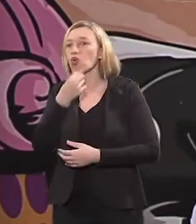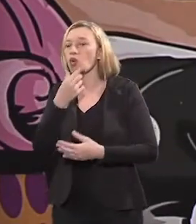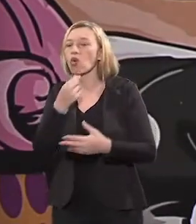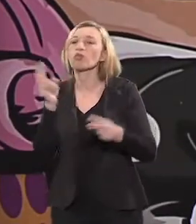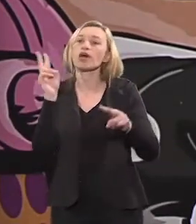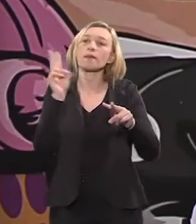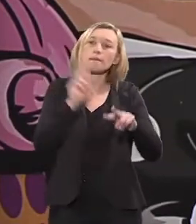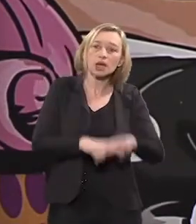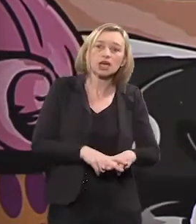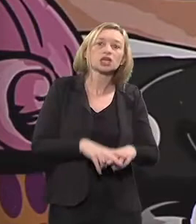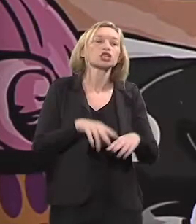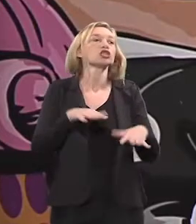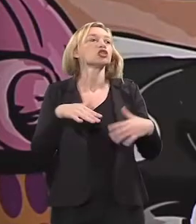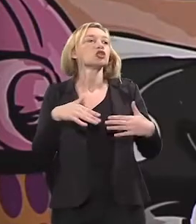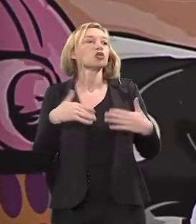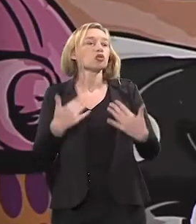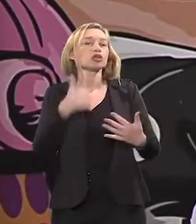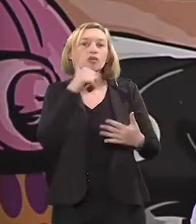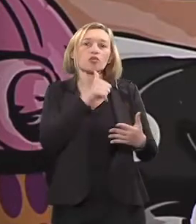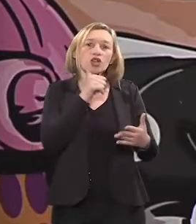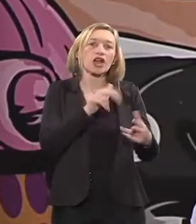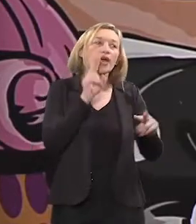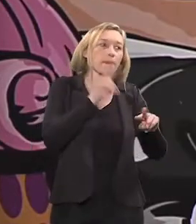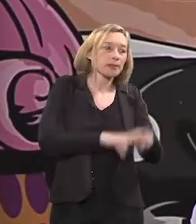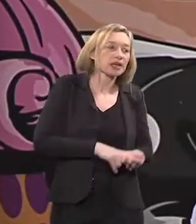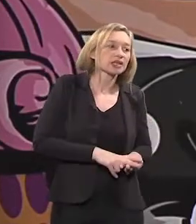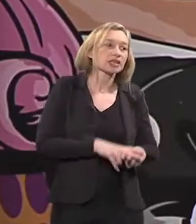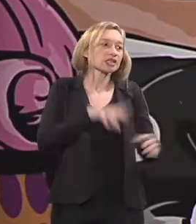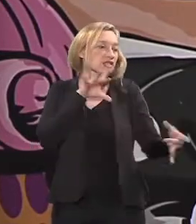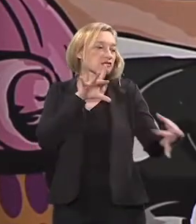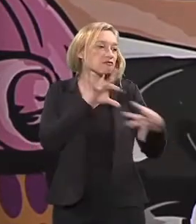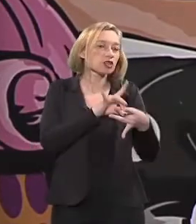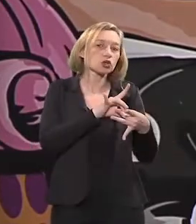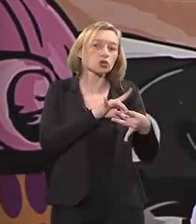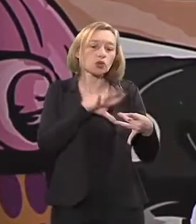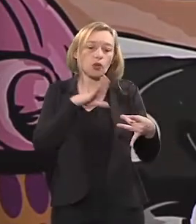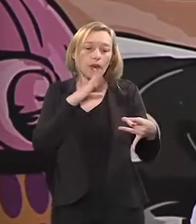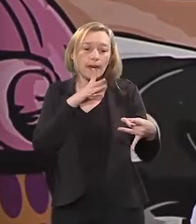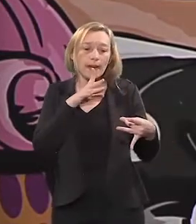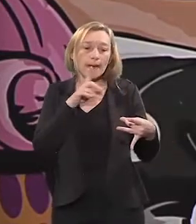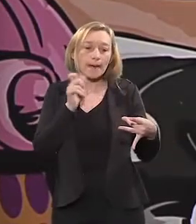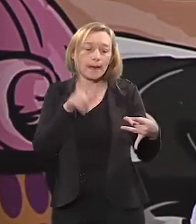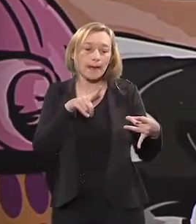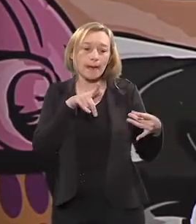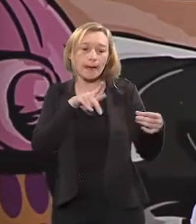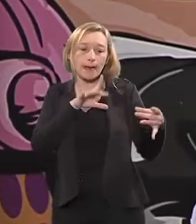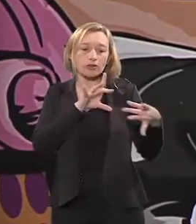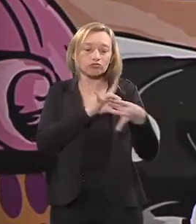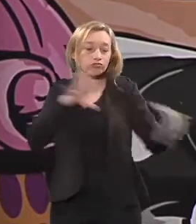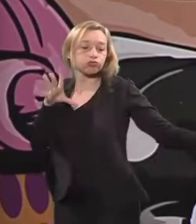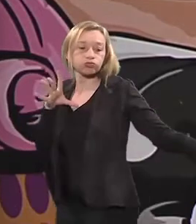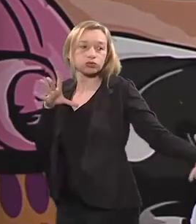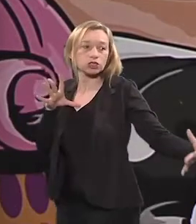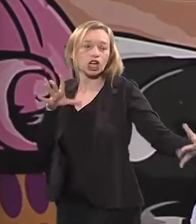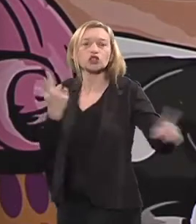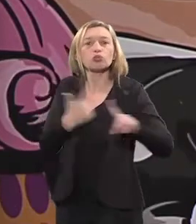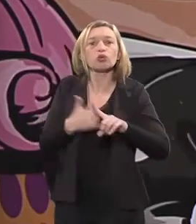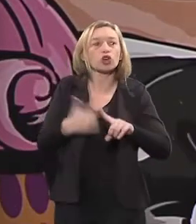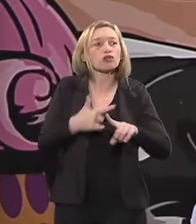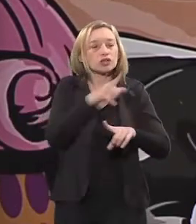um homem é preso, né? E, geralmente quando a mulher é presa, esse vínculo é rompido,